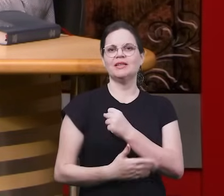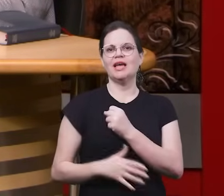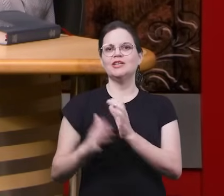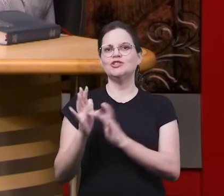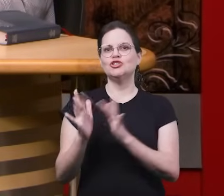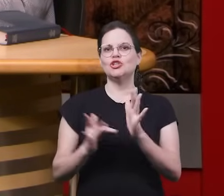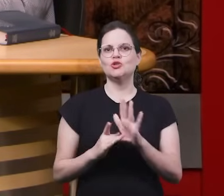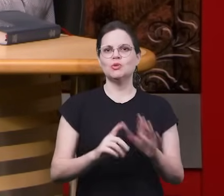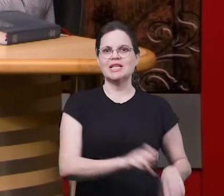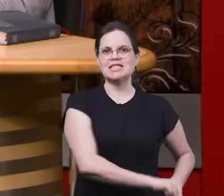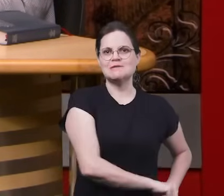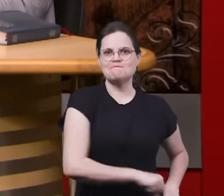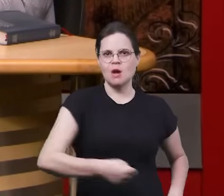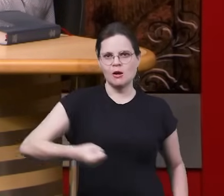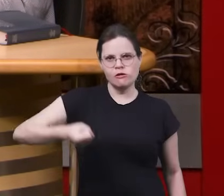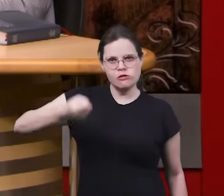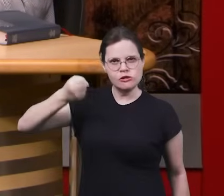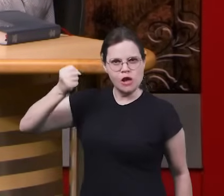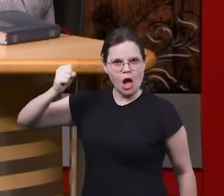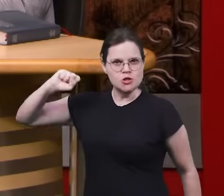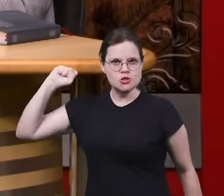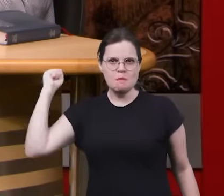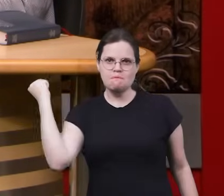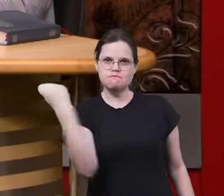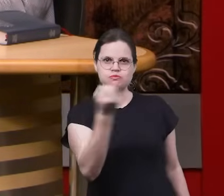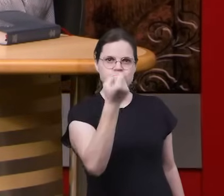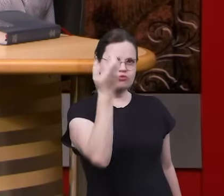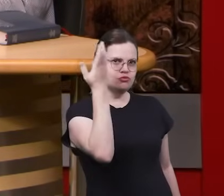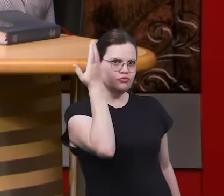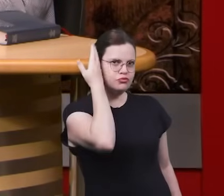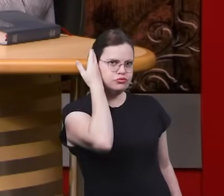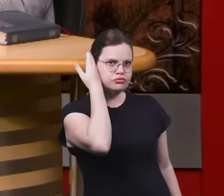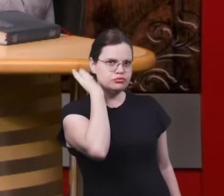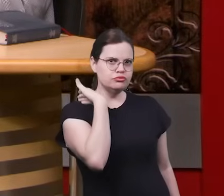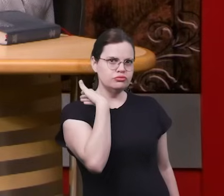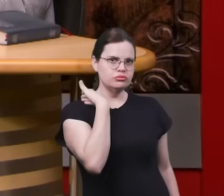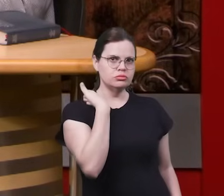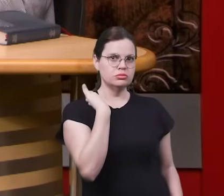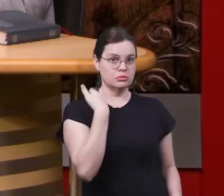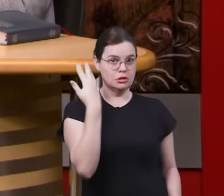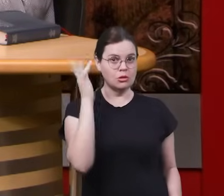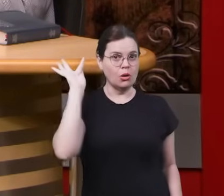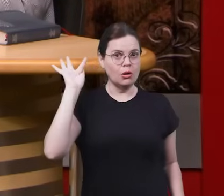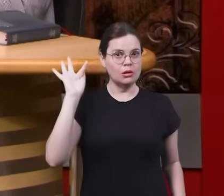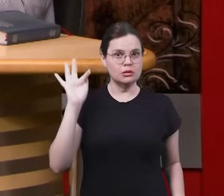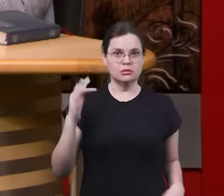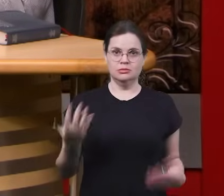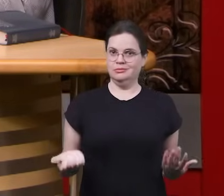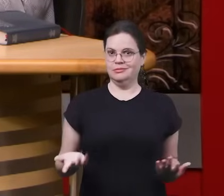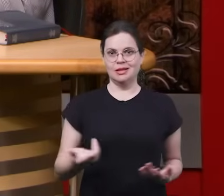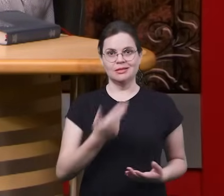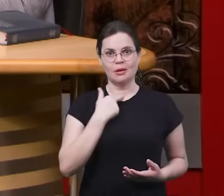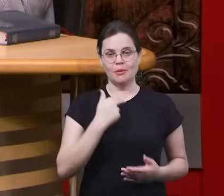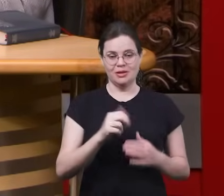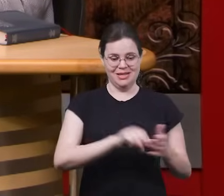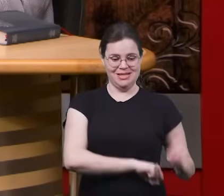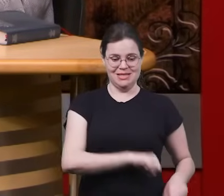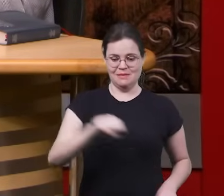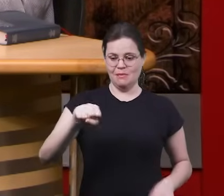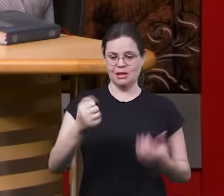tipo da palavra, a palavra não é para ferir, né? Quem ouve, né? Ele quis andar sozinho sobre o mar.